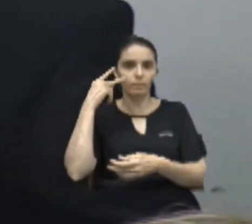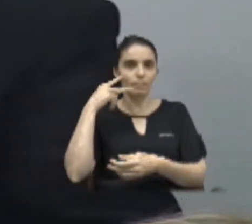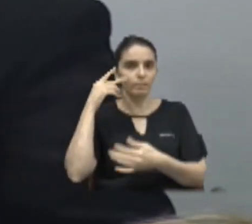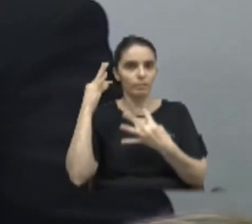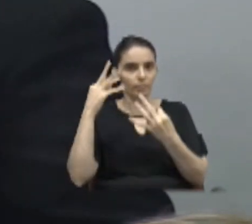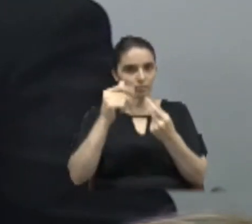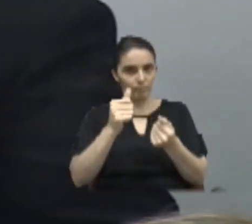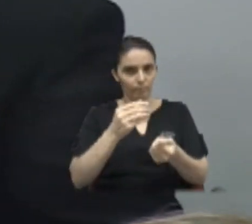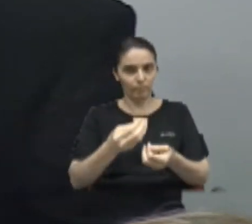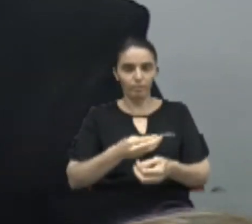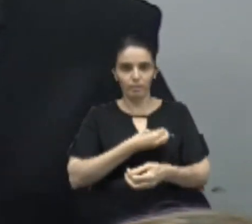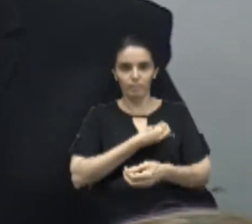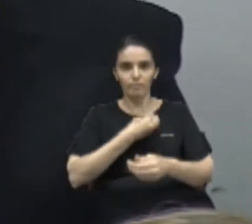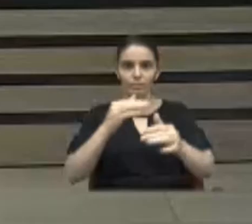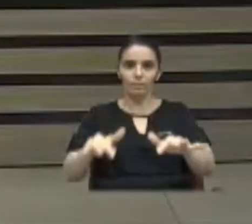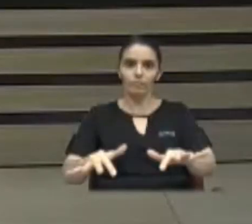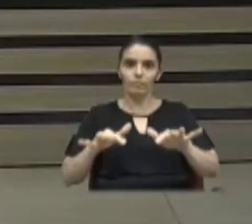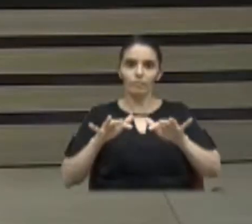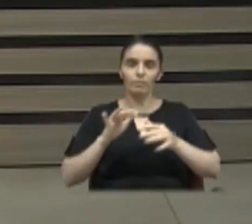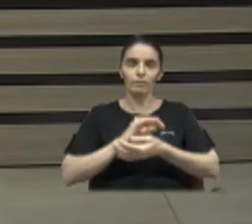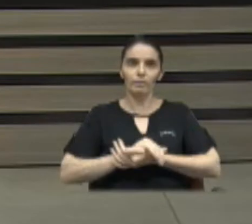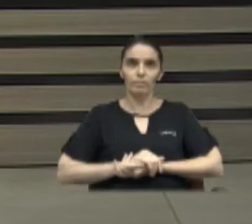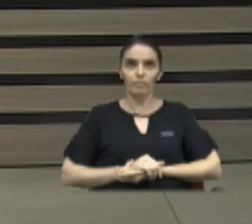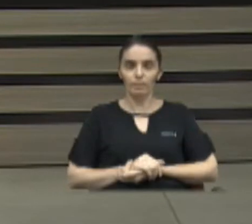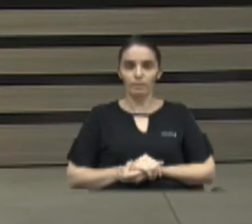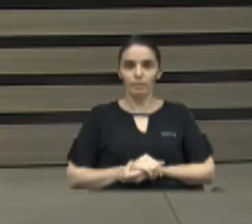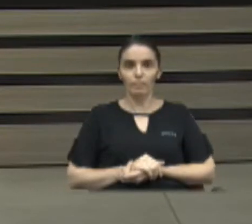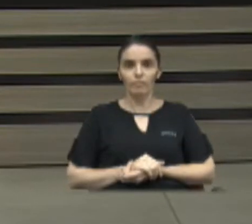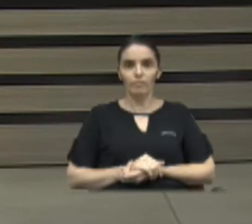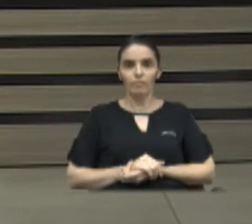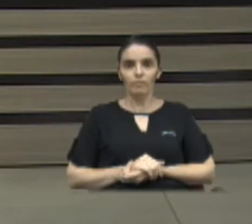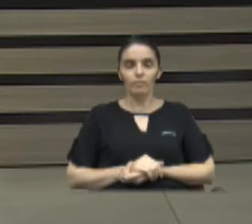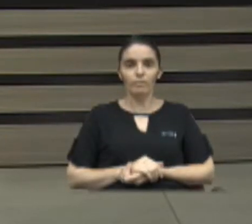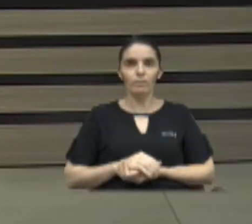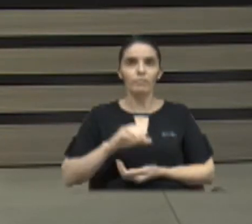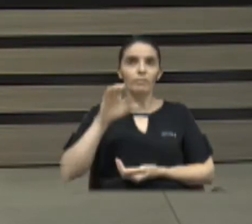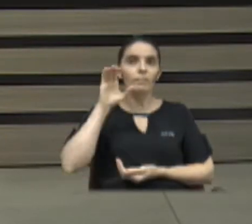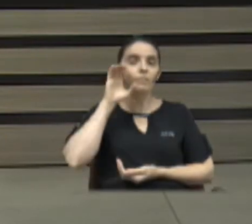todos presentes e a população que nos acompanha. Vereadora Constância Félix.